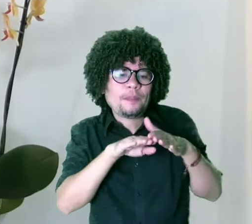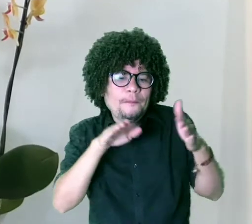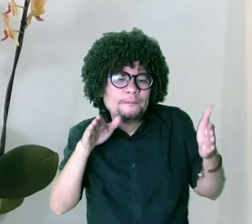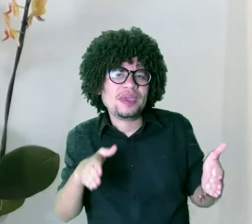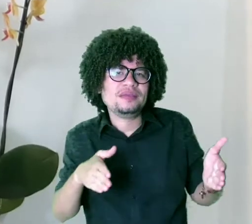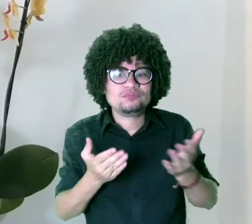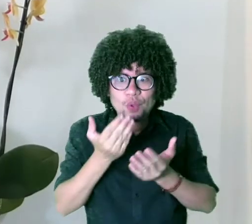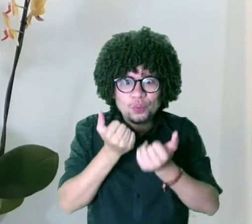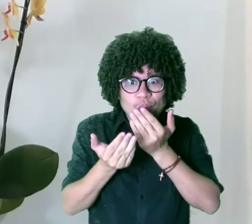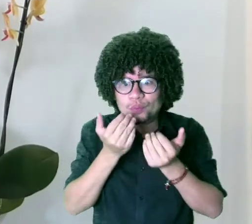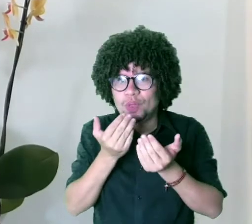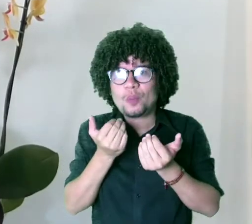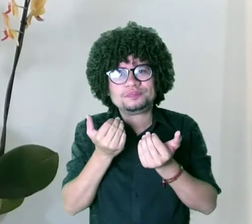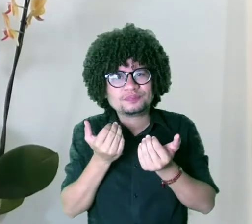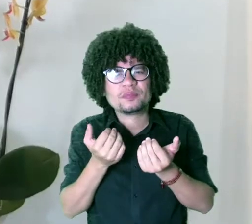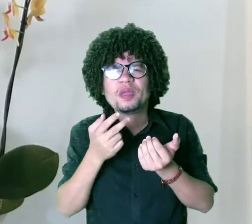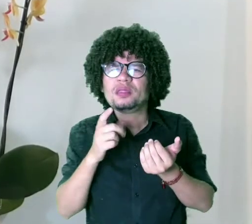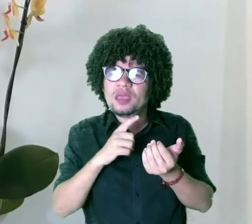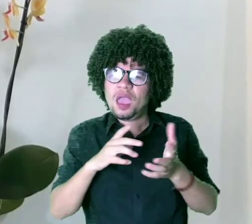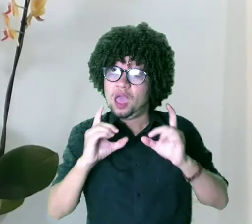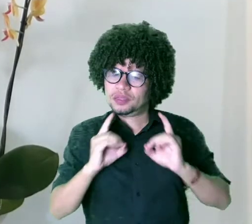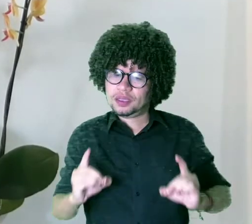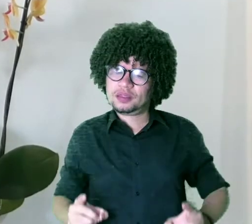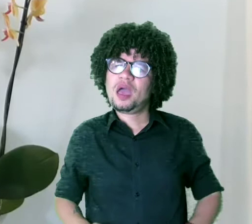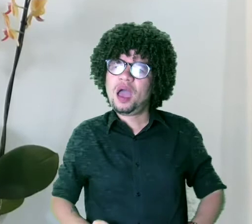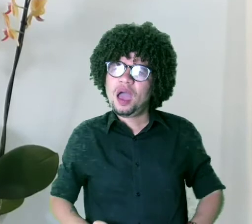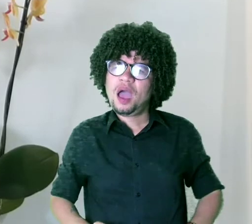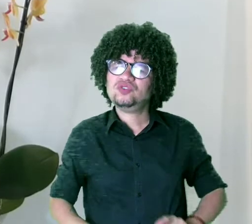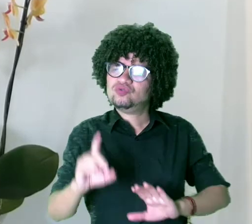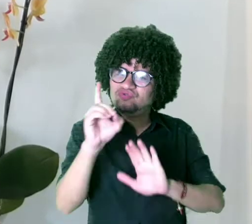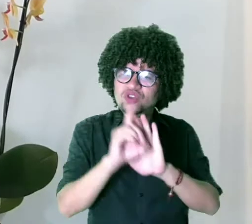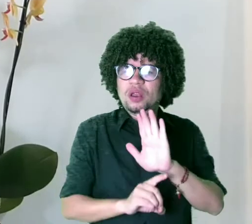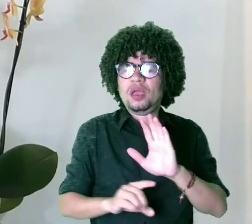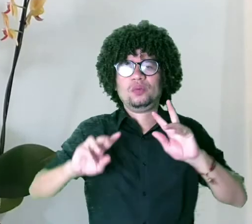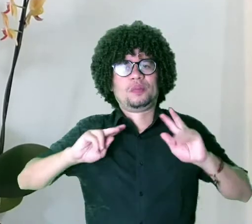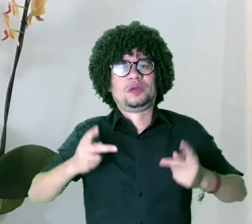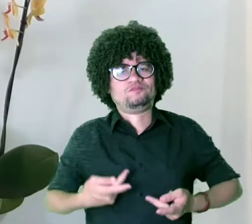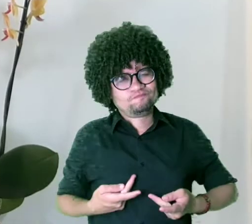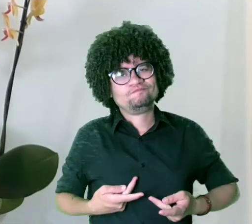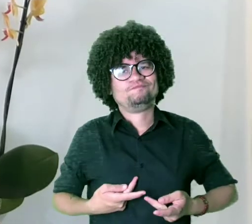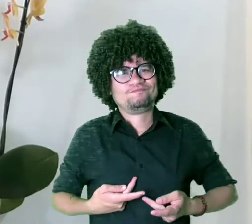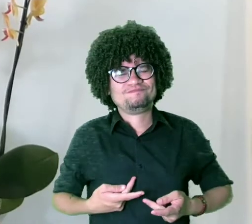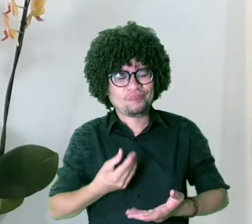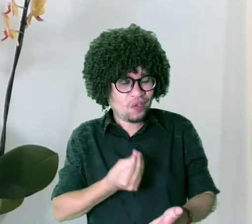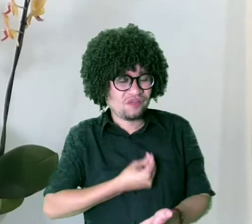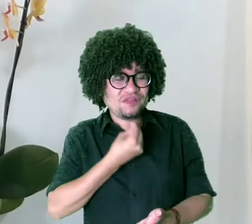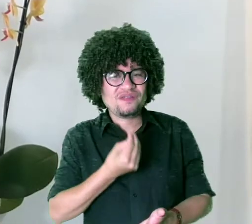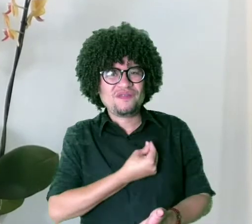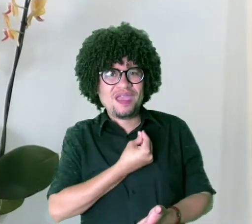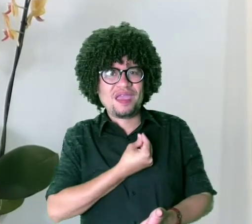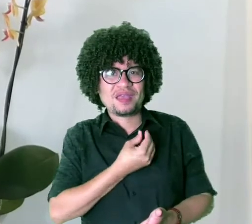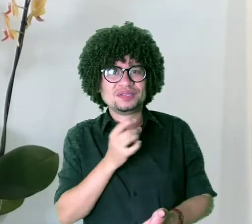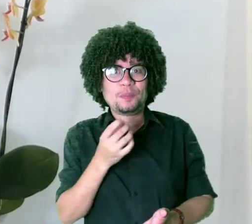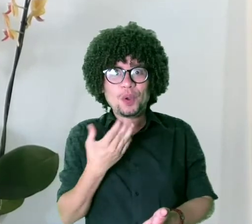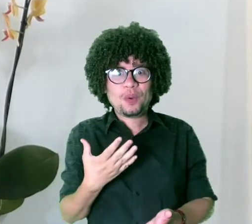tenham dignidade de ser humano, de viver não de bruxos,